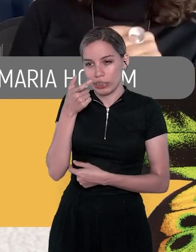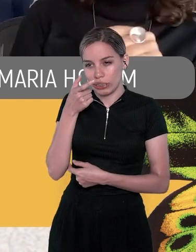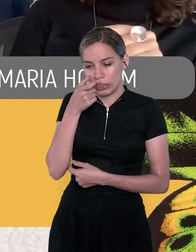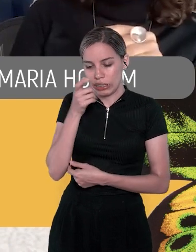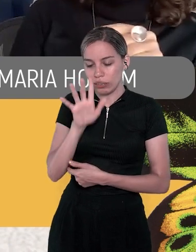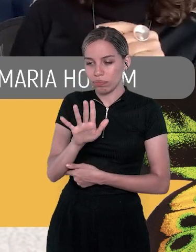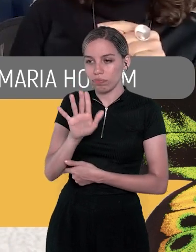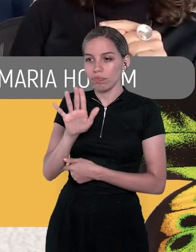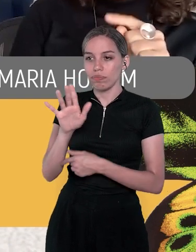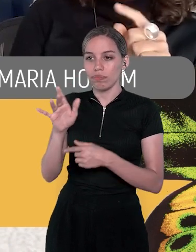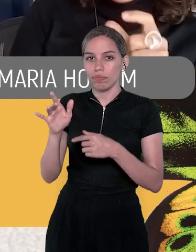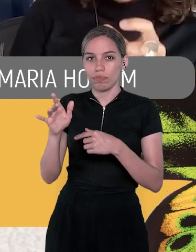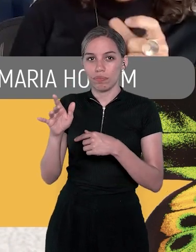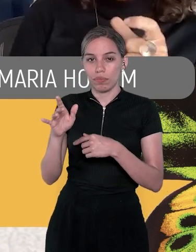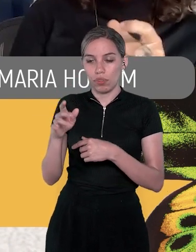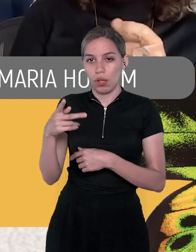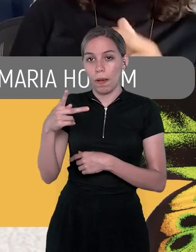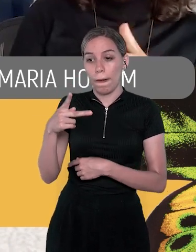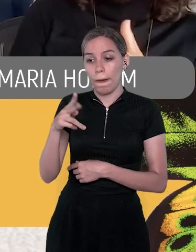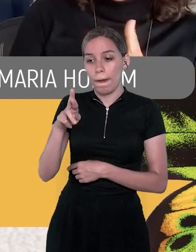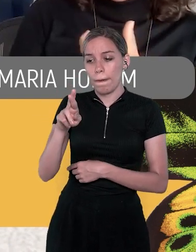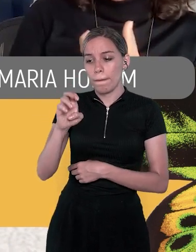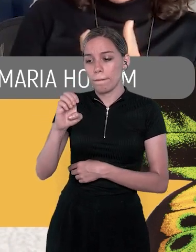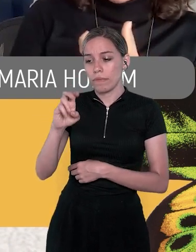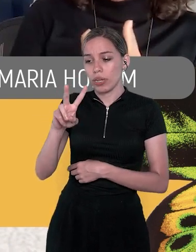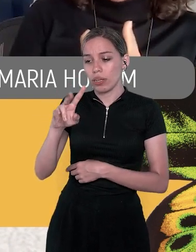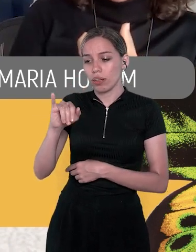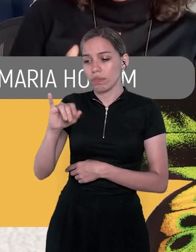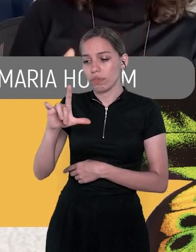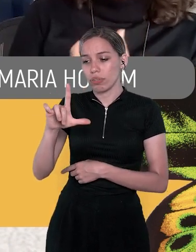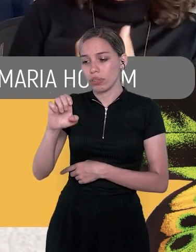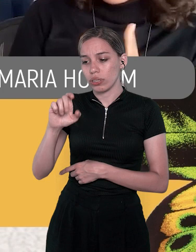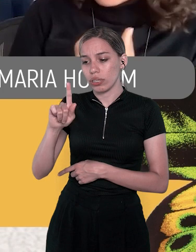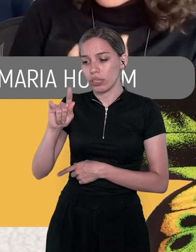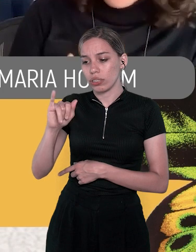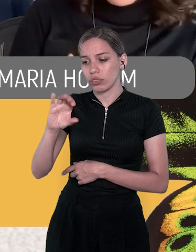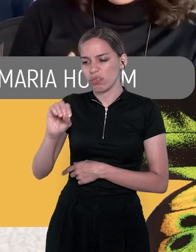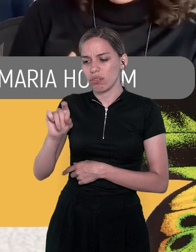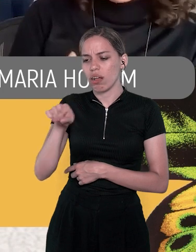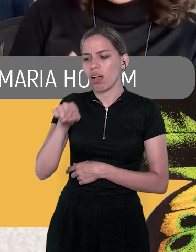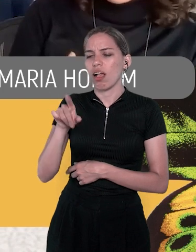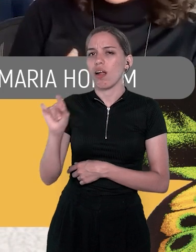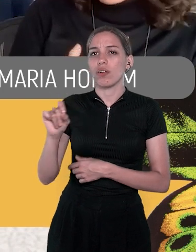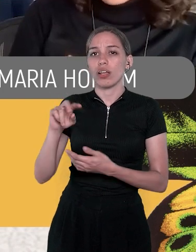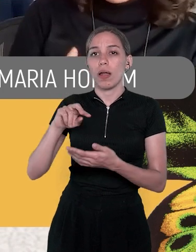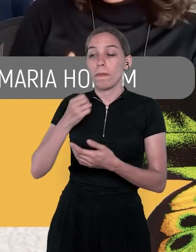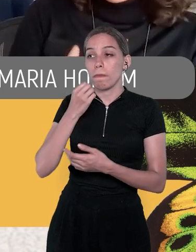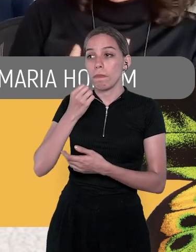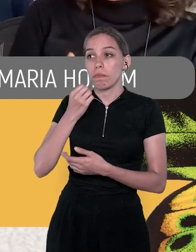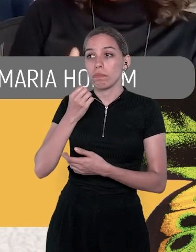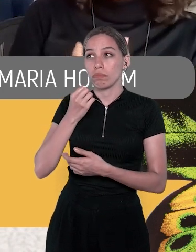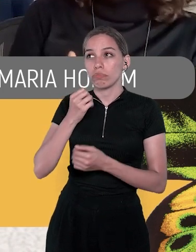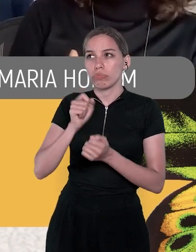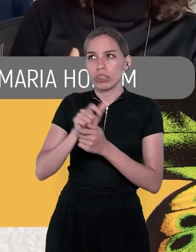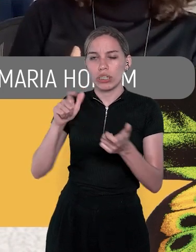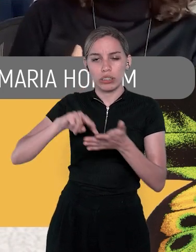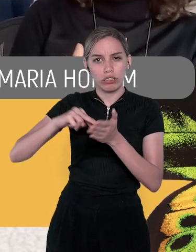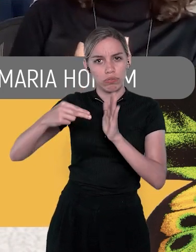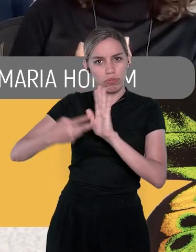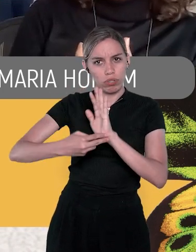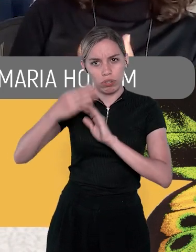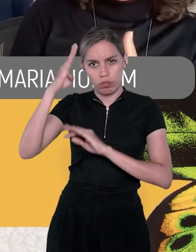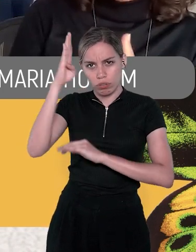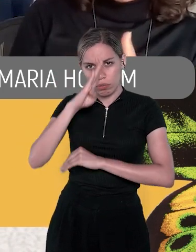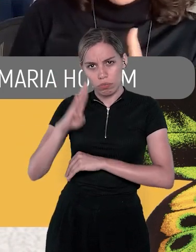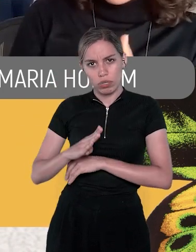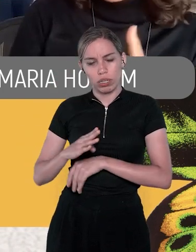matriz brasileira. A palavra privilégio, eu diria que é o grande significante do Brasil.